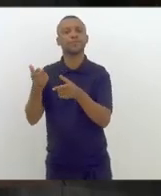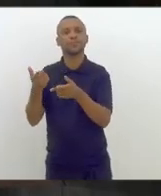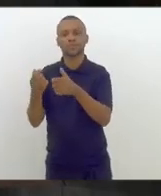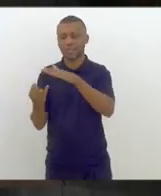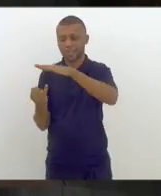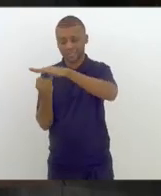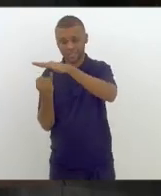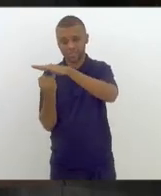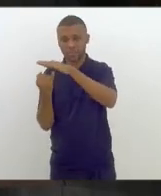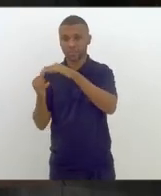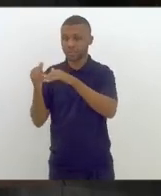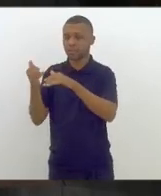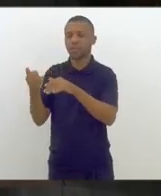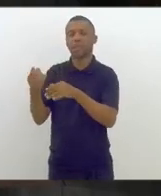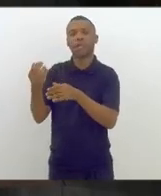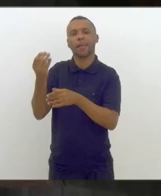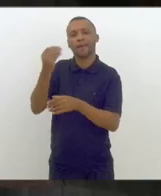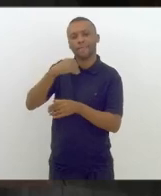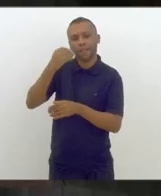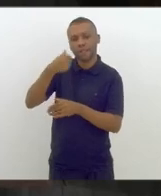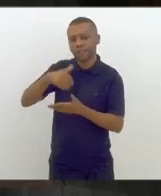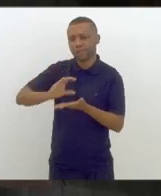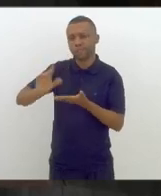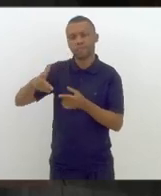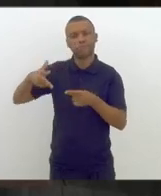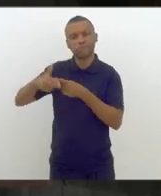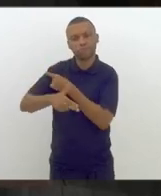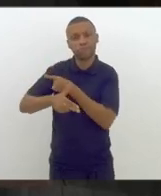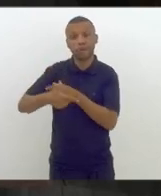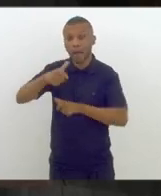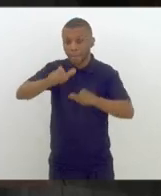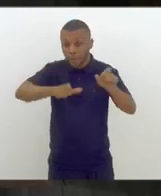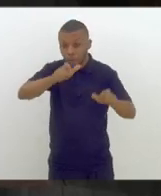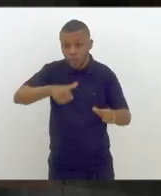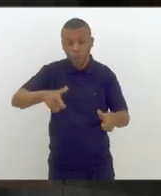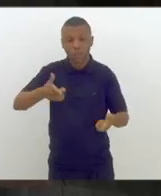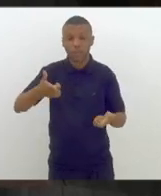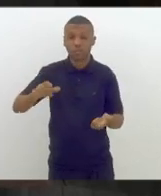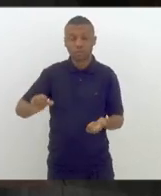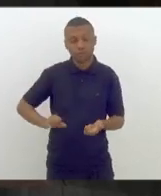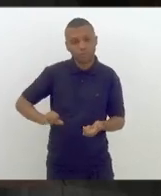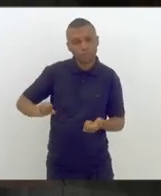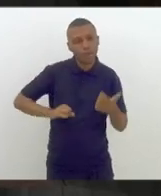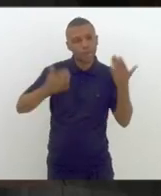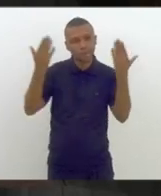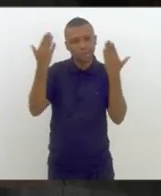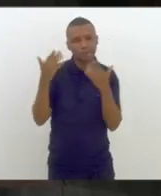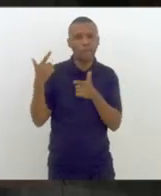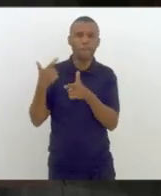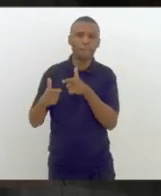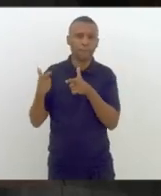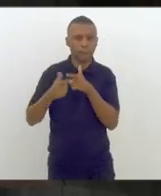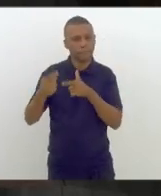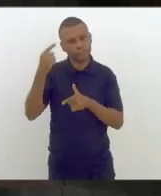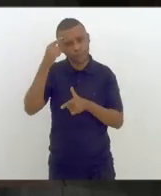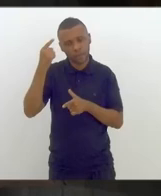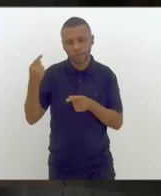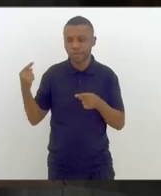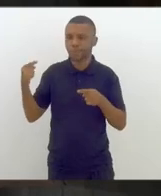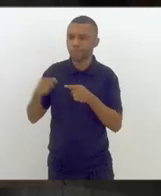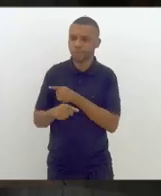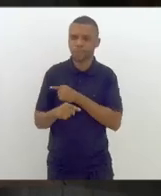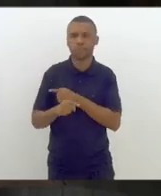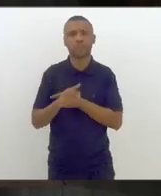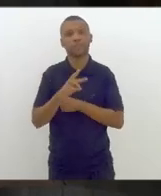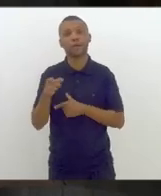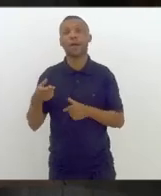desinstitucionalização das pessoas em sofrimento psíquico, com transtornos mentais, né, seja interrompido. Vamos lutar para